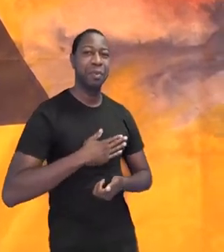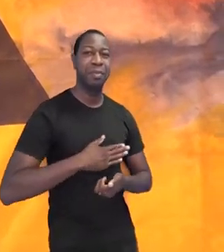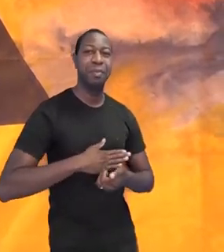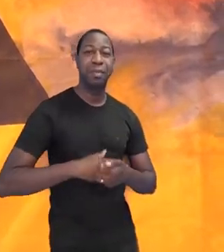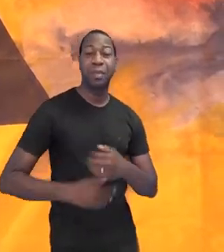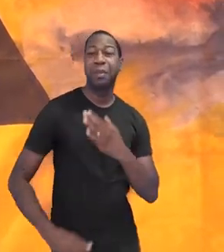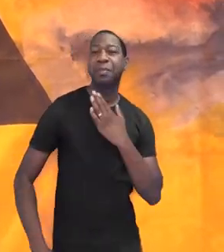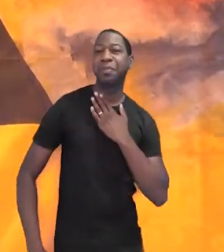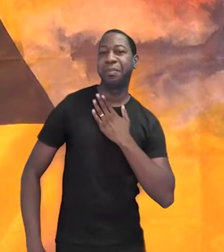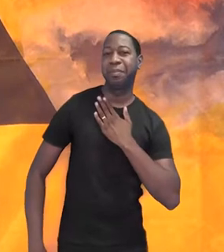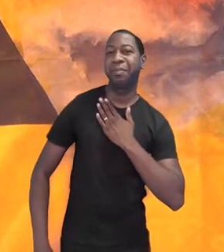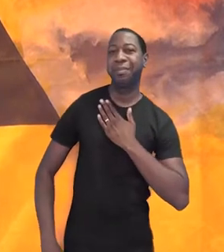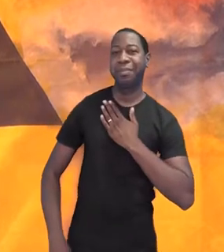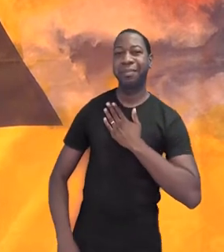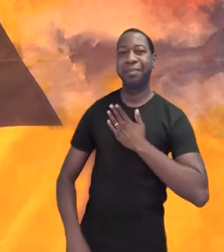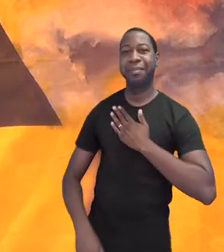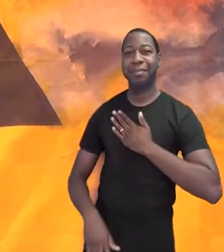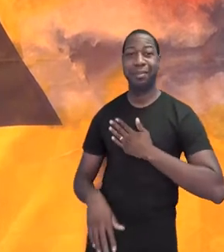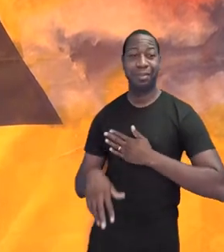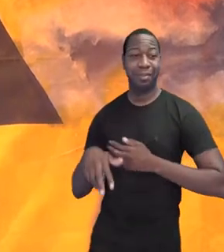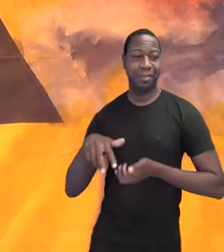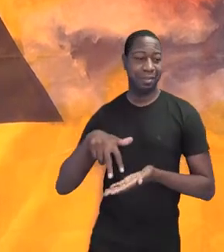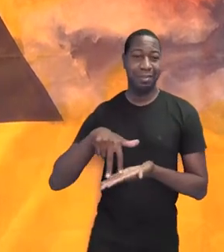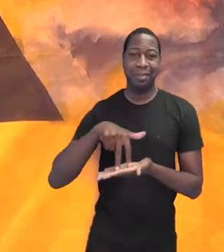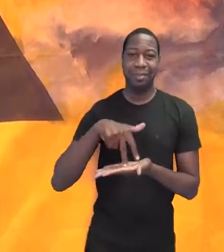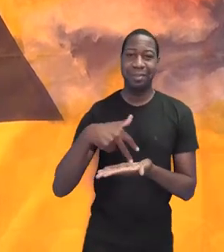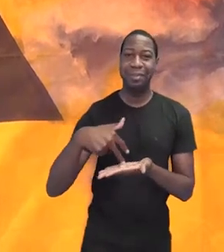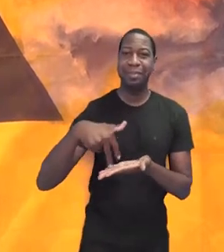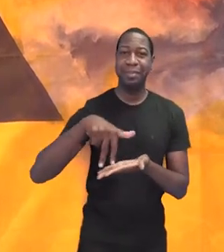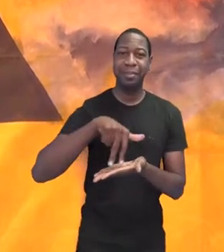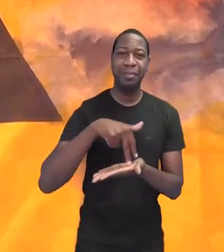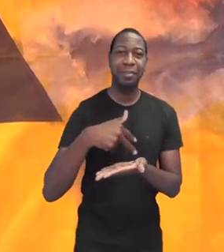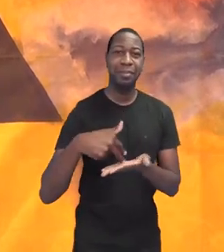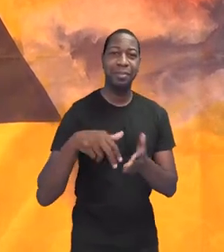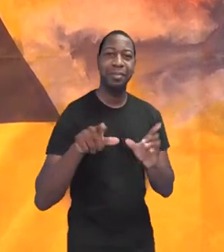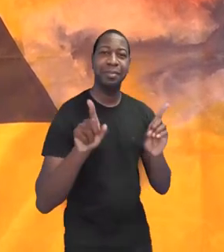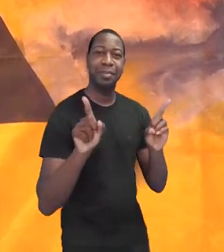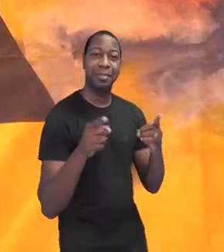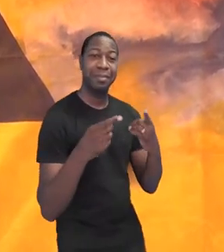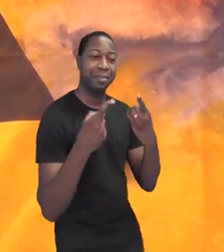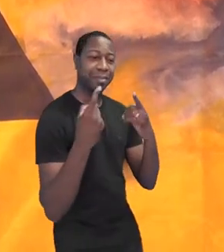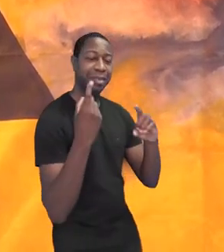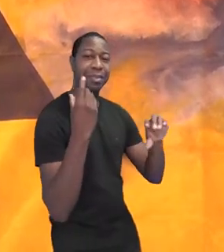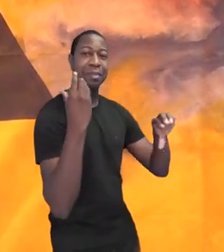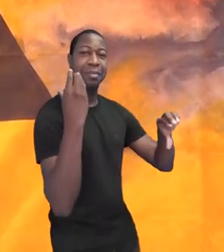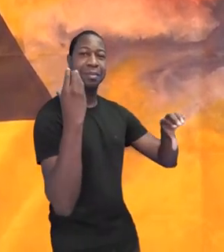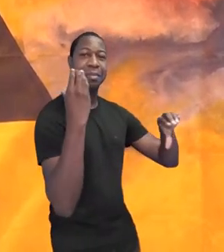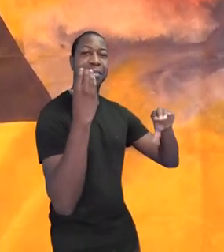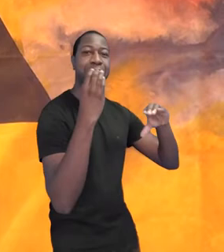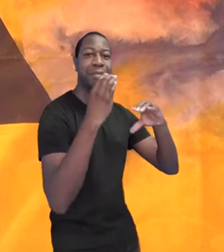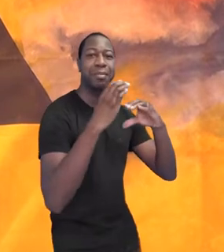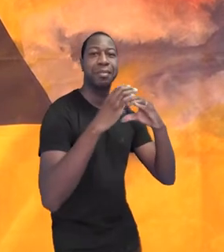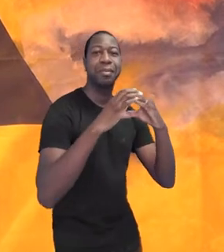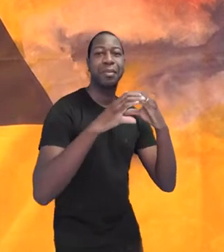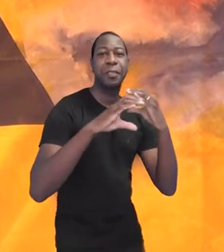Manso, muito manso. Eu canto, danço, danço e venço.